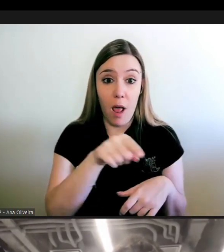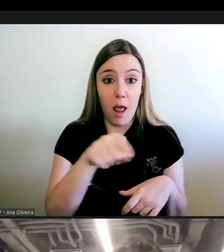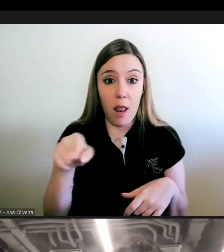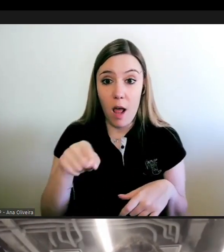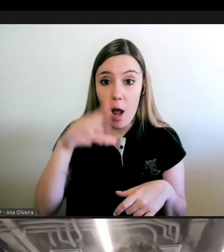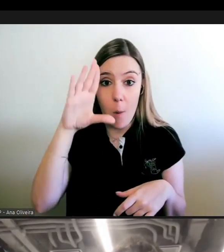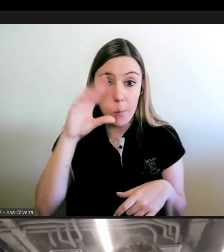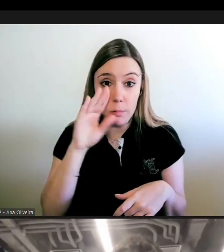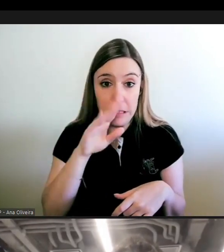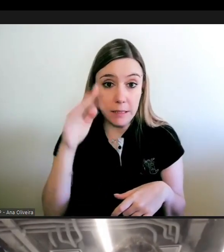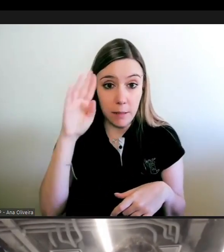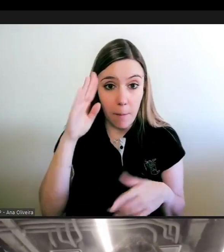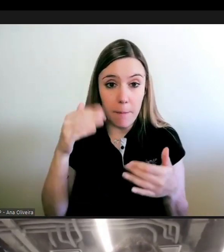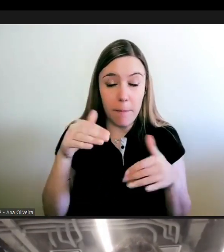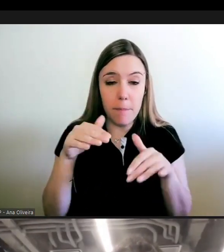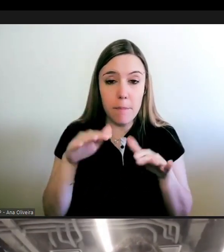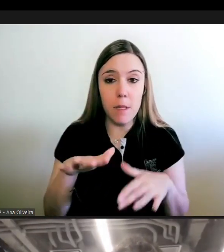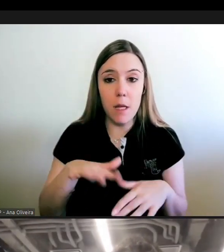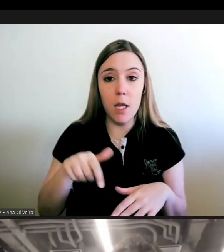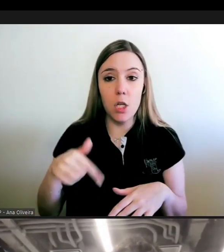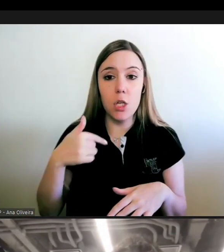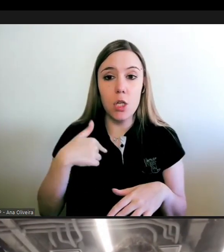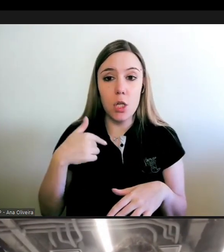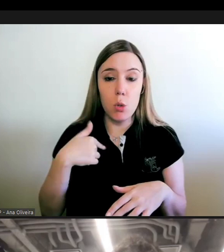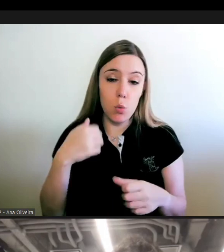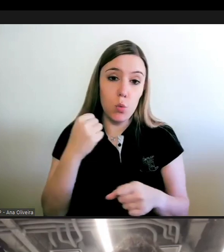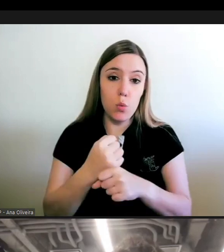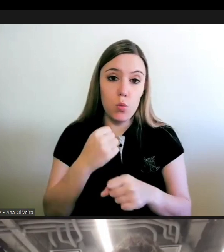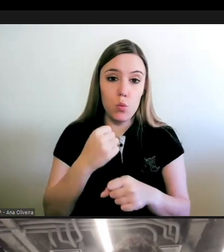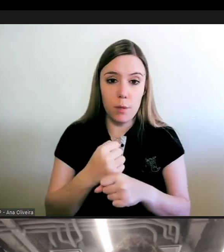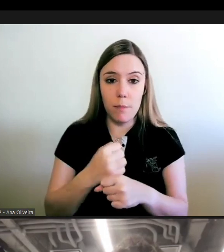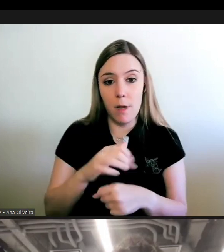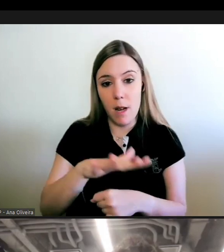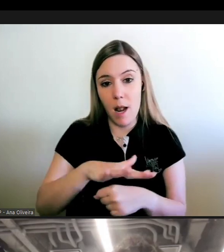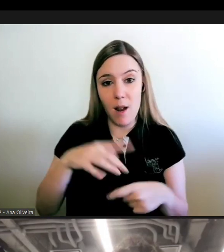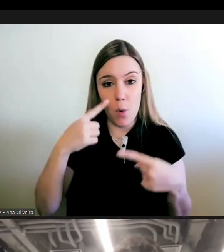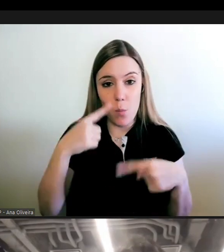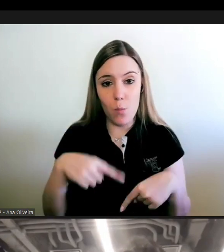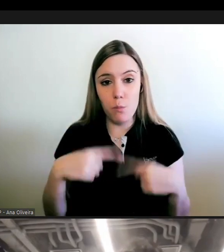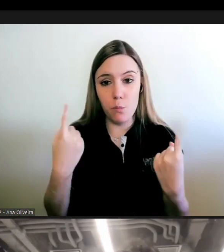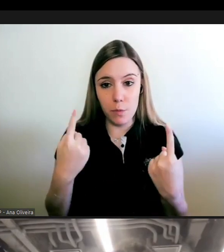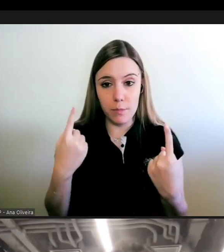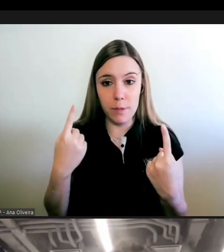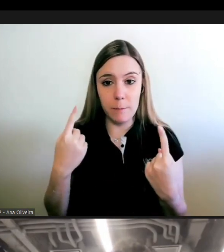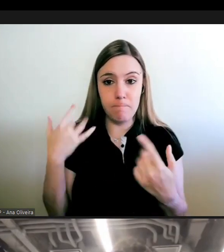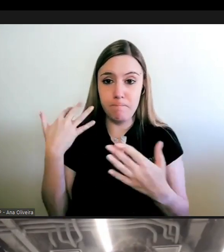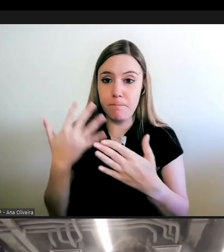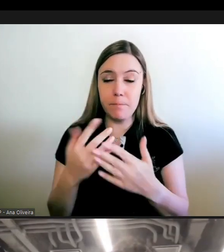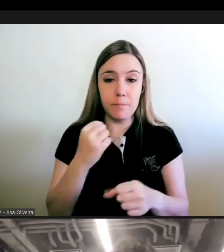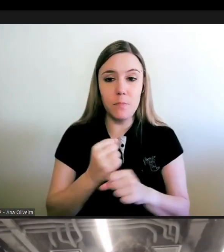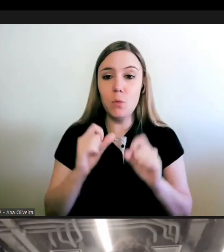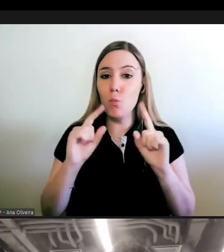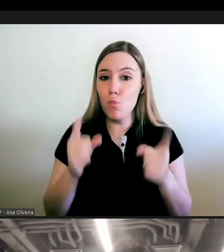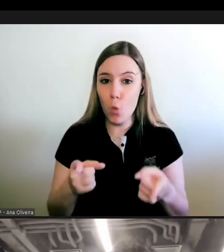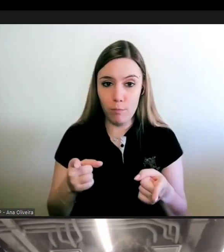dimensão. Eu sou funcionária pública desde que comecei a trabalhar